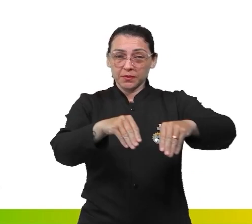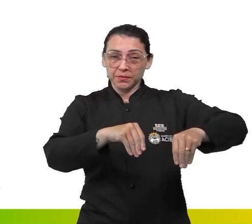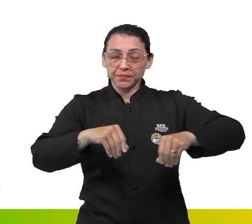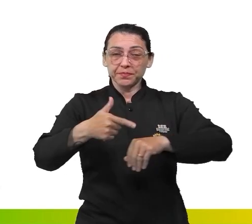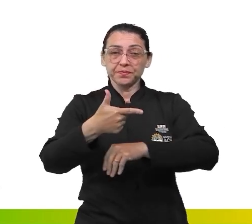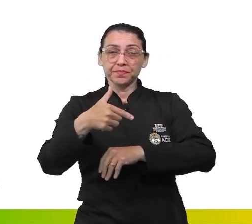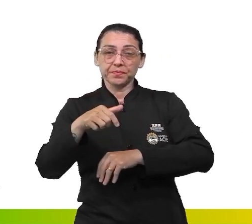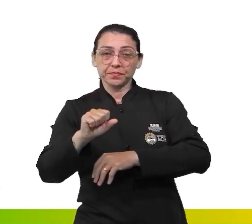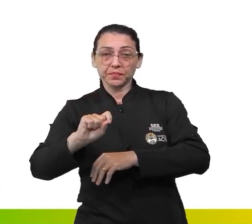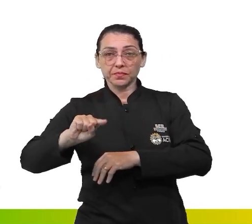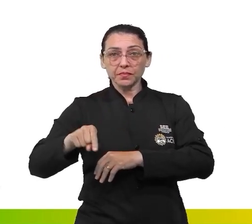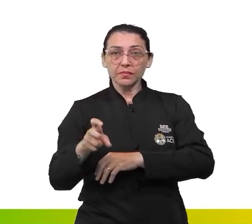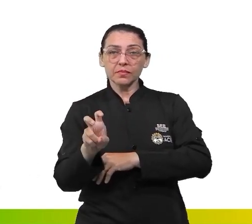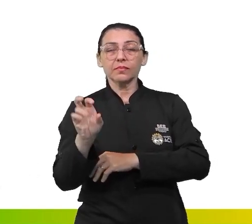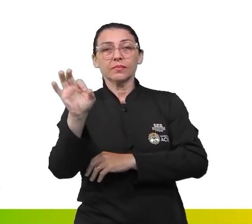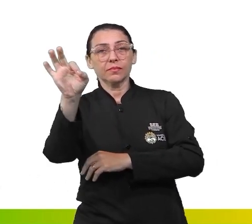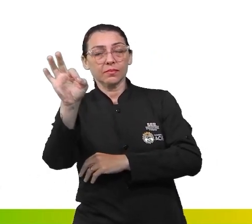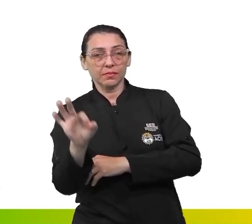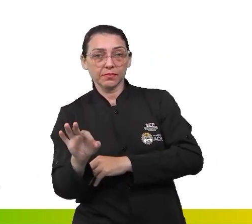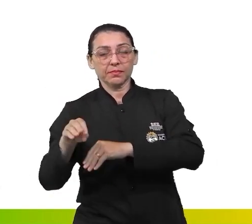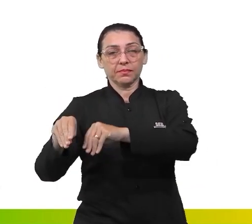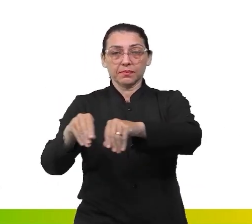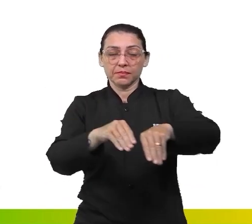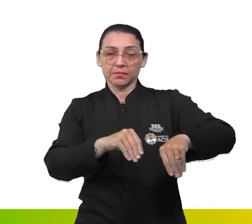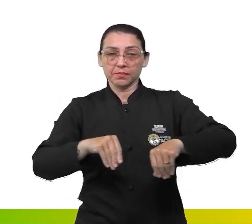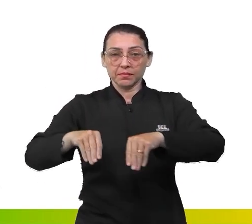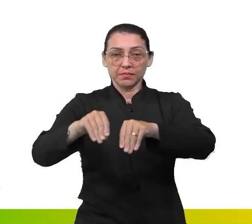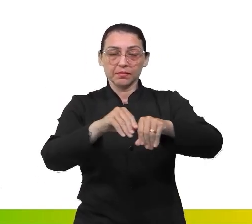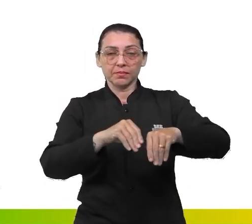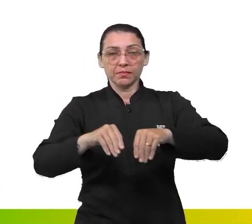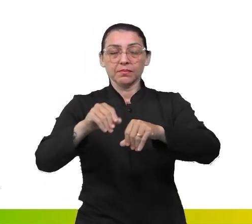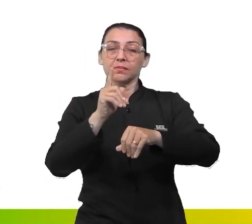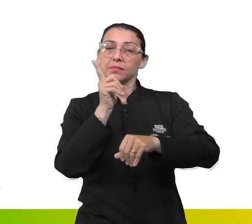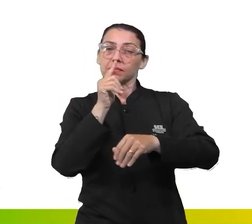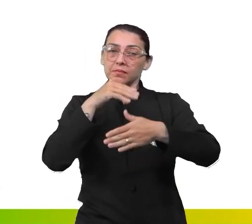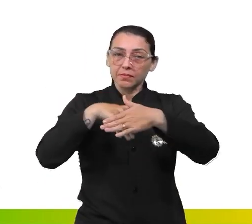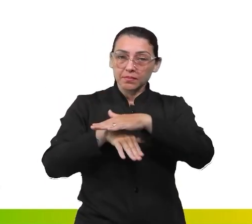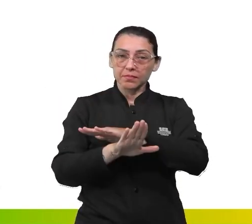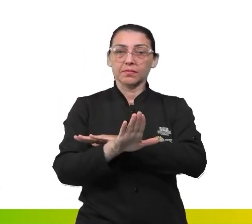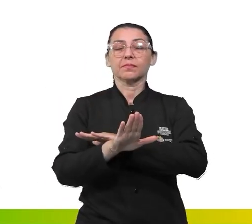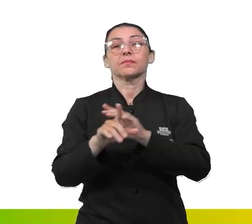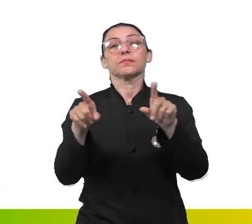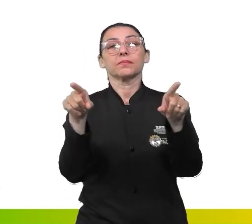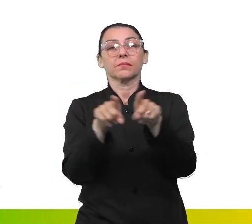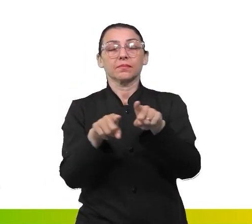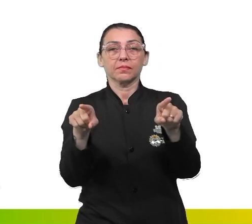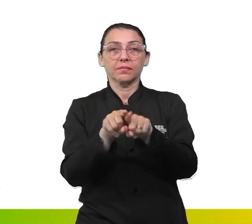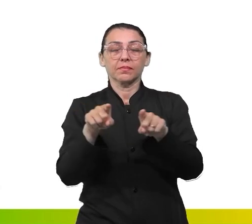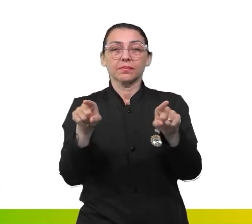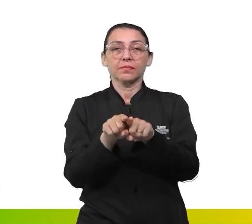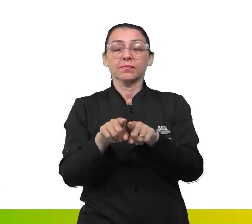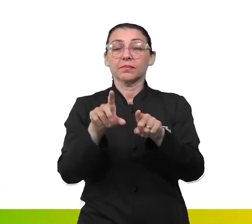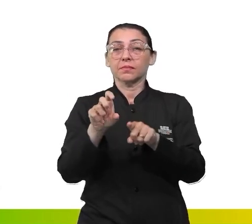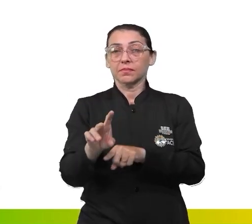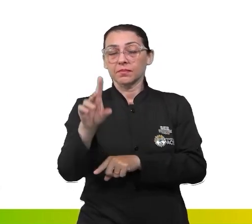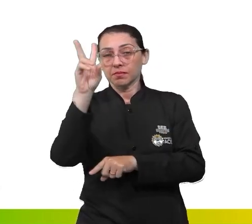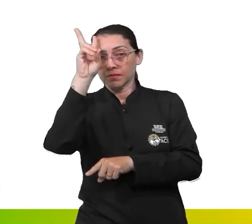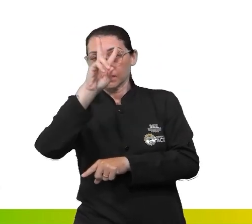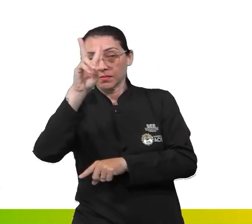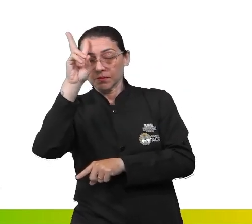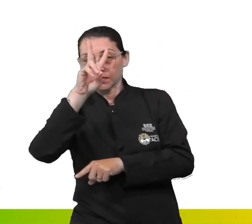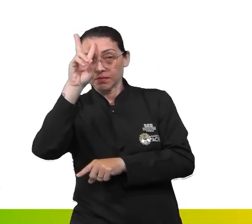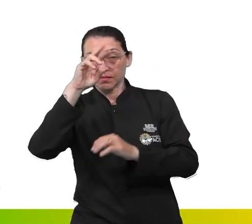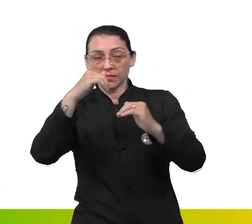e 28,5% das terras emersas. Outra questão aqui, só relembrando,